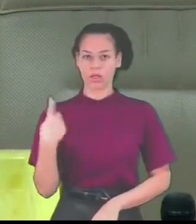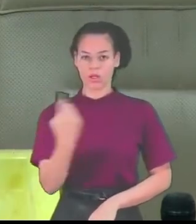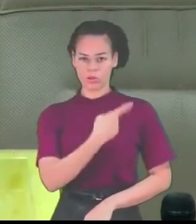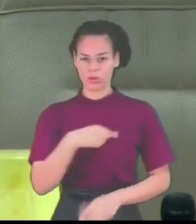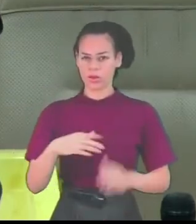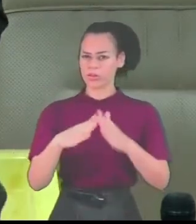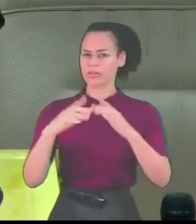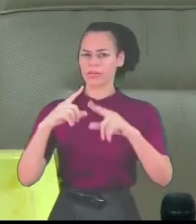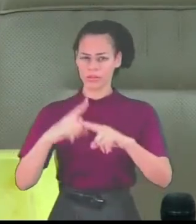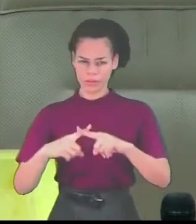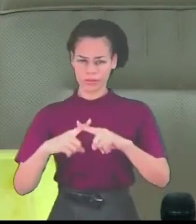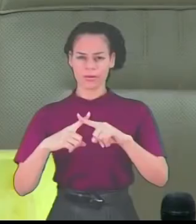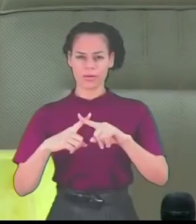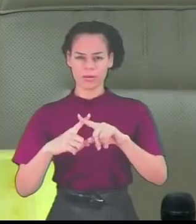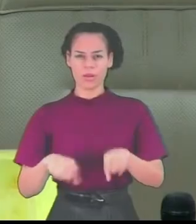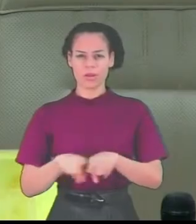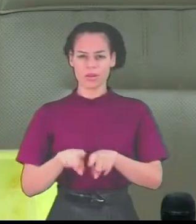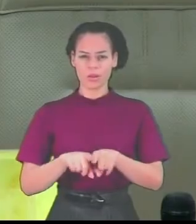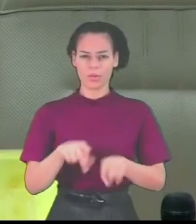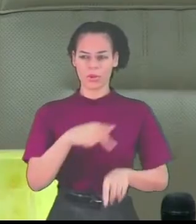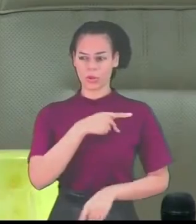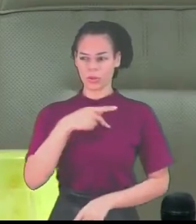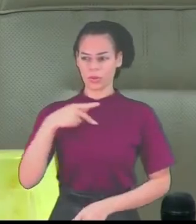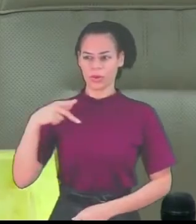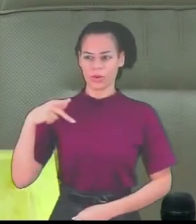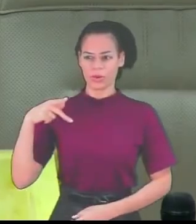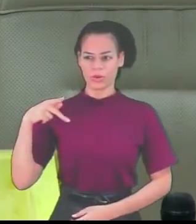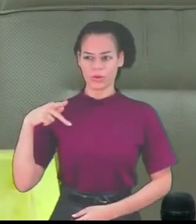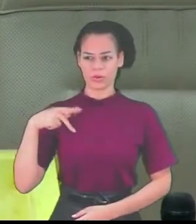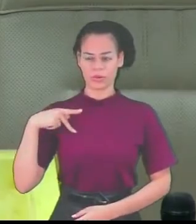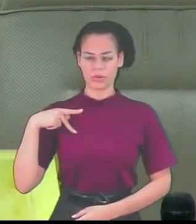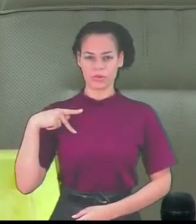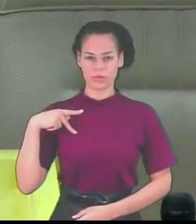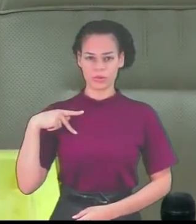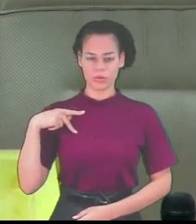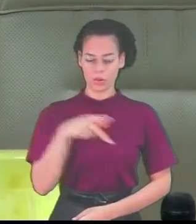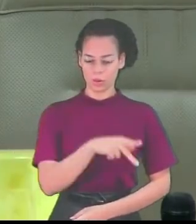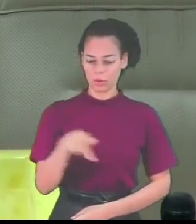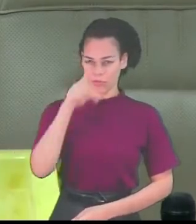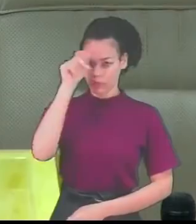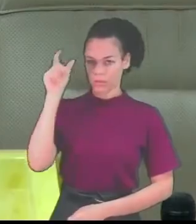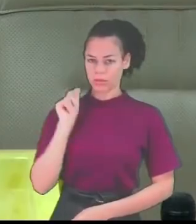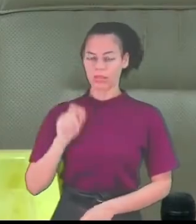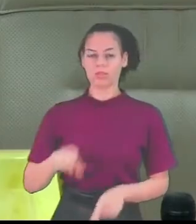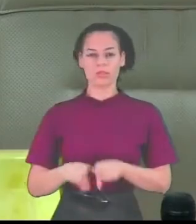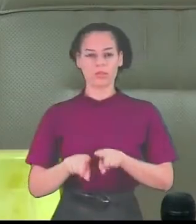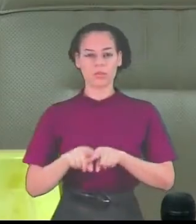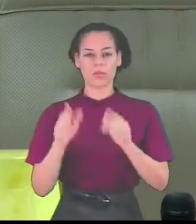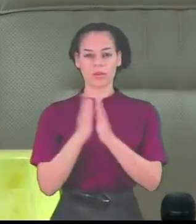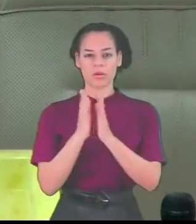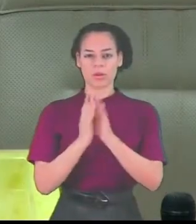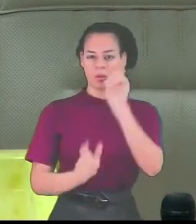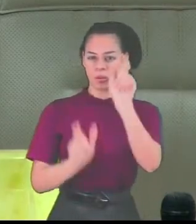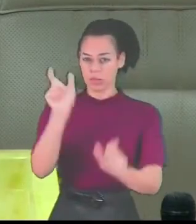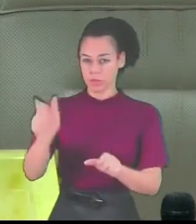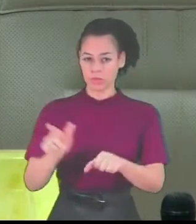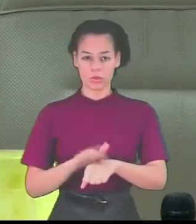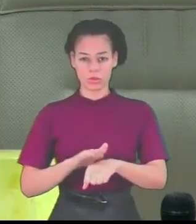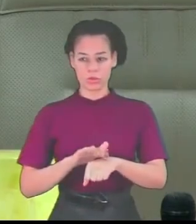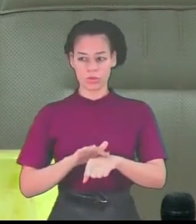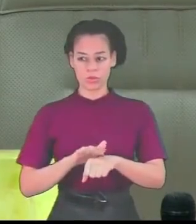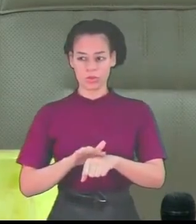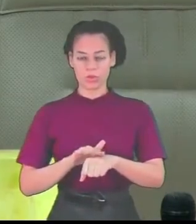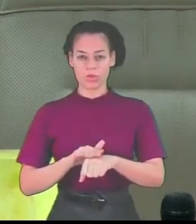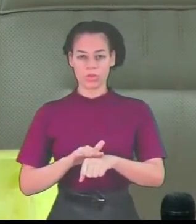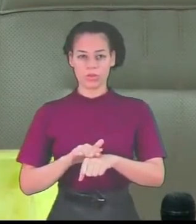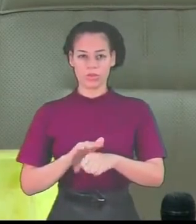igreja povo nosso pastor e orando pelos enfermos orando para que Deus